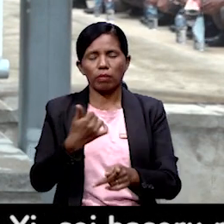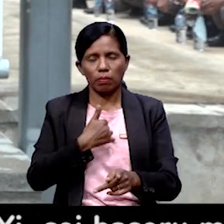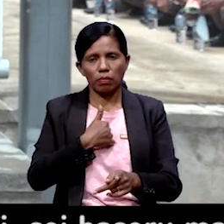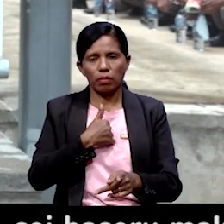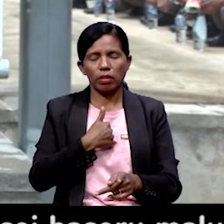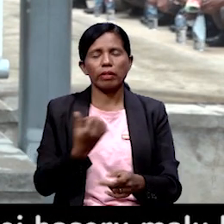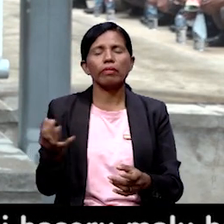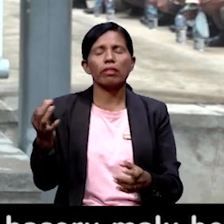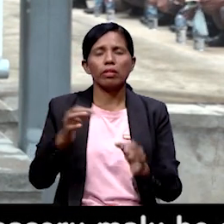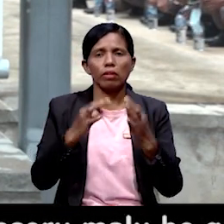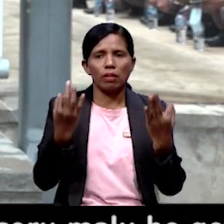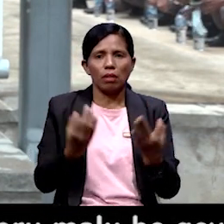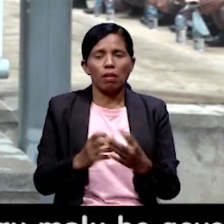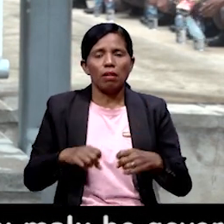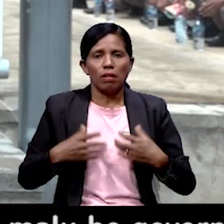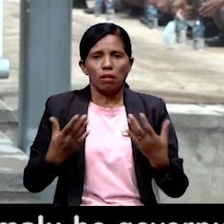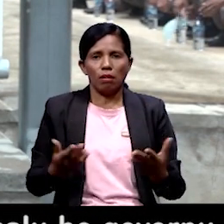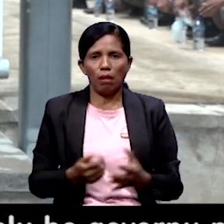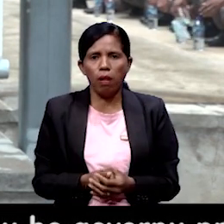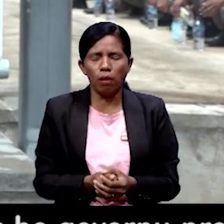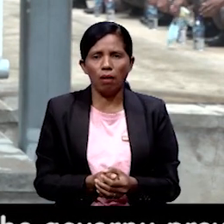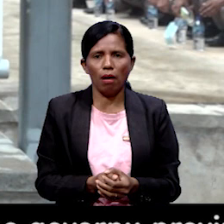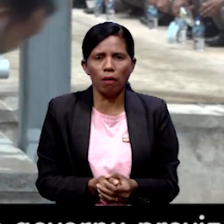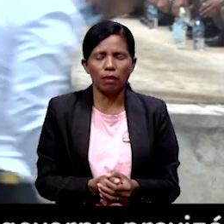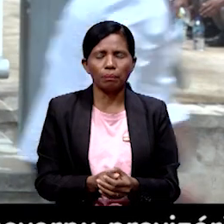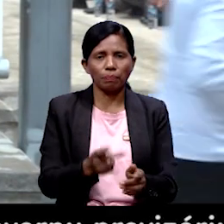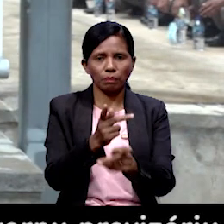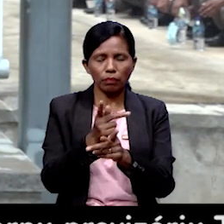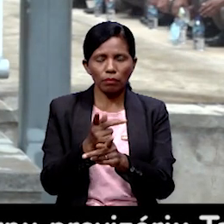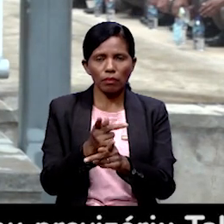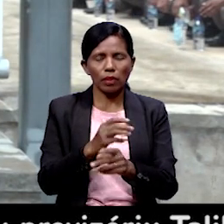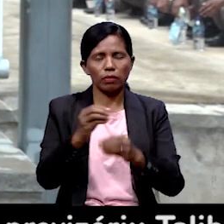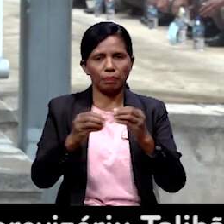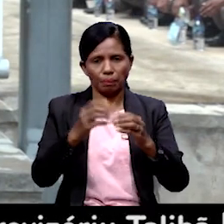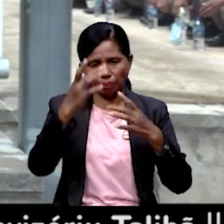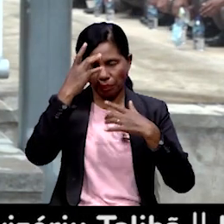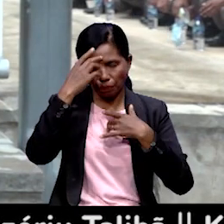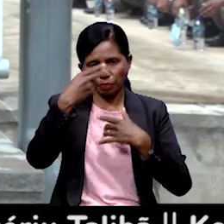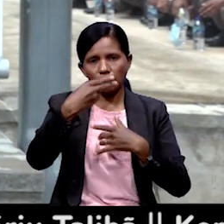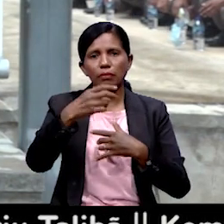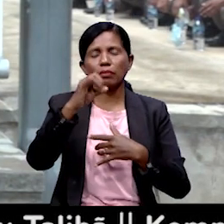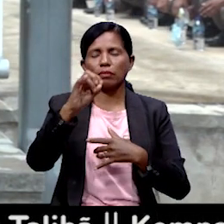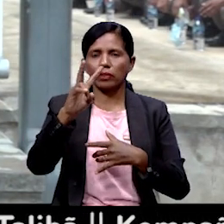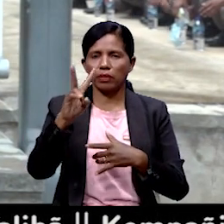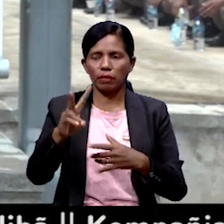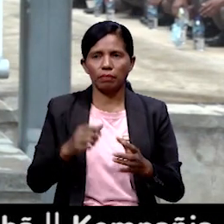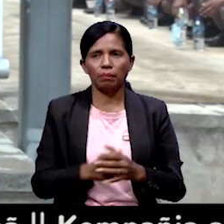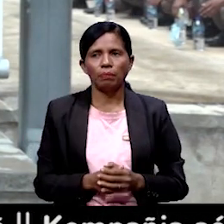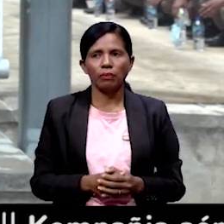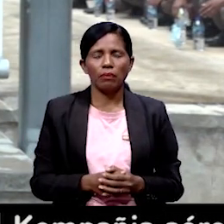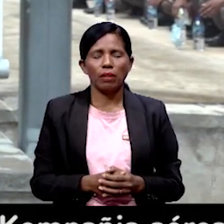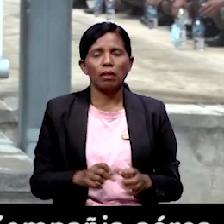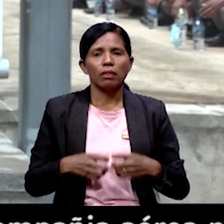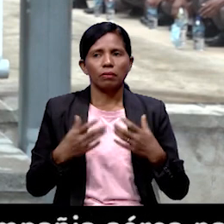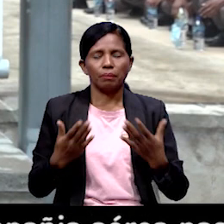no insa atu asigura credibilidade ba ia moras arai besira. y todo comandante sin intención con esa